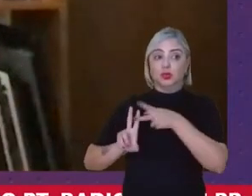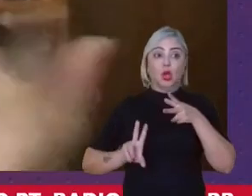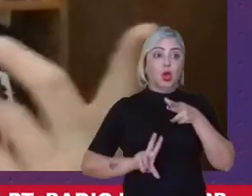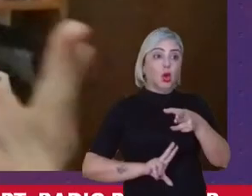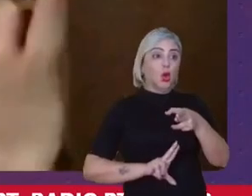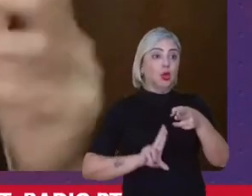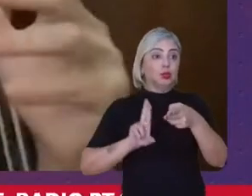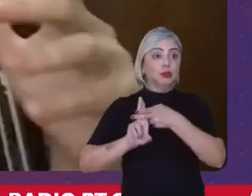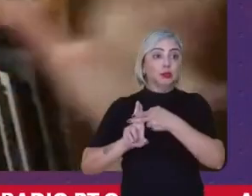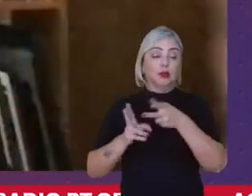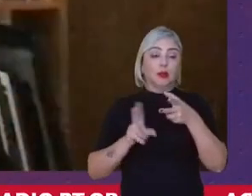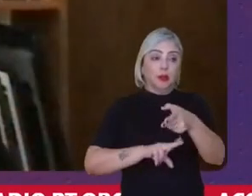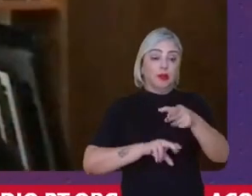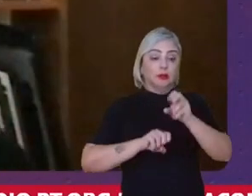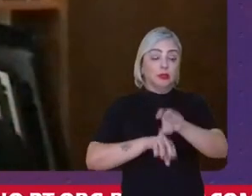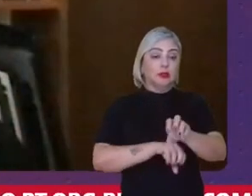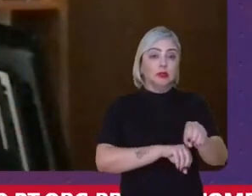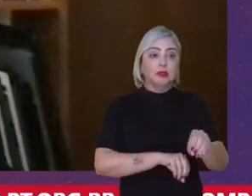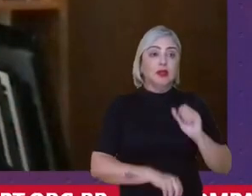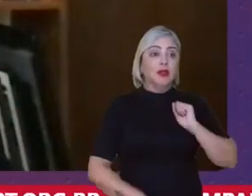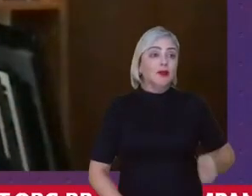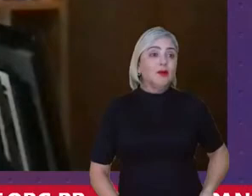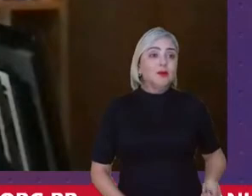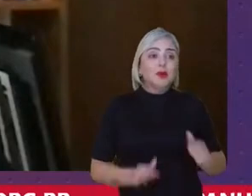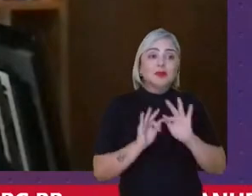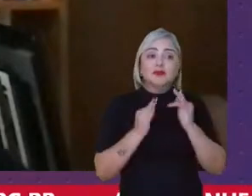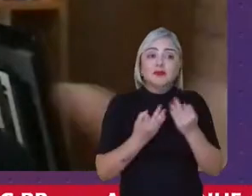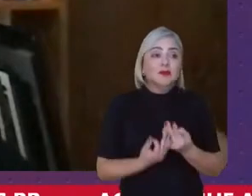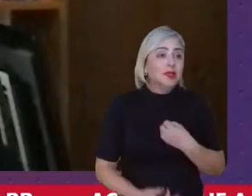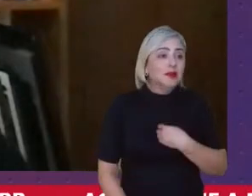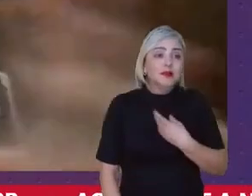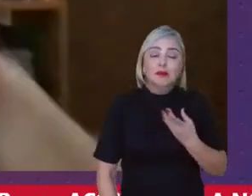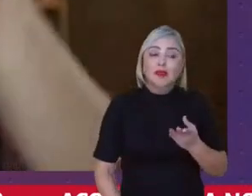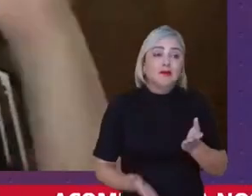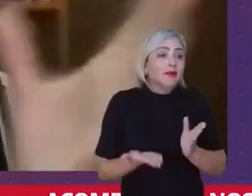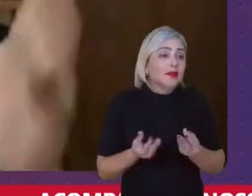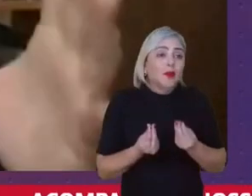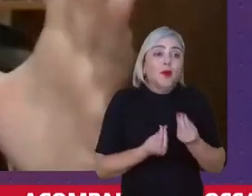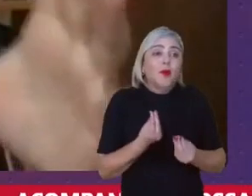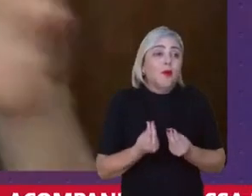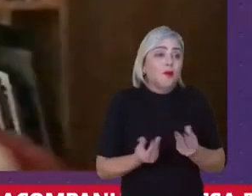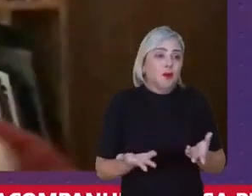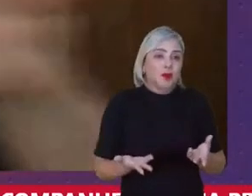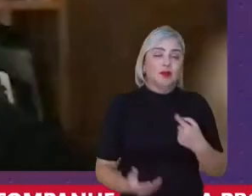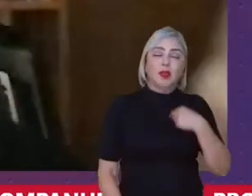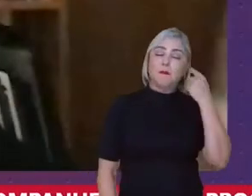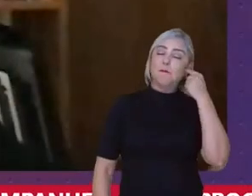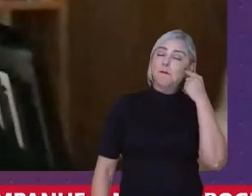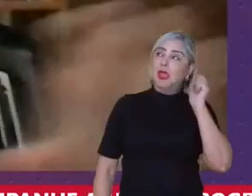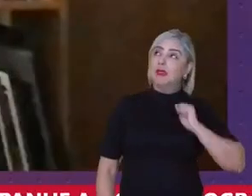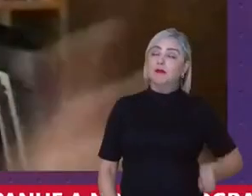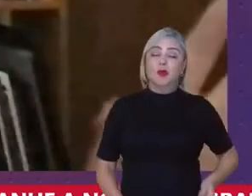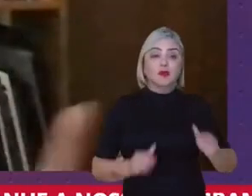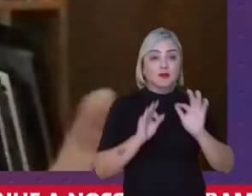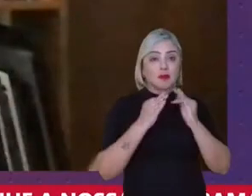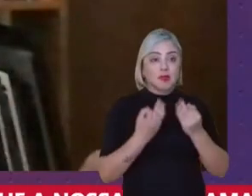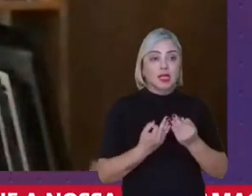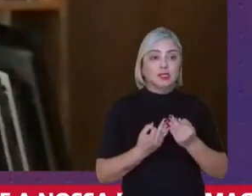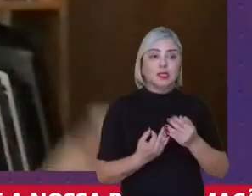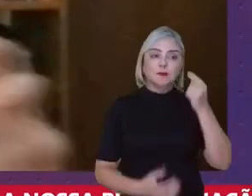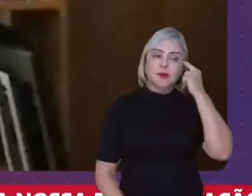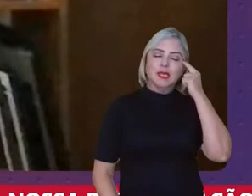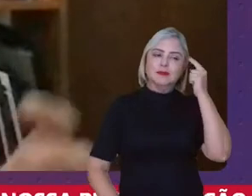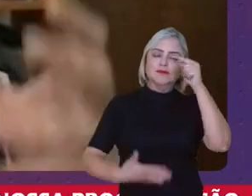dinheiro do SUS, corta dinheiro da educação, o Bolsa Família não vai funcionar também, né? Então, quando a gente pensa no Bolsa Família, a gente tem que pensar em